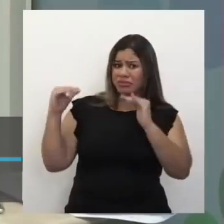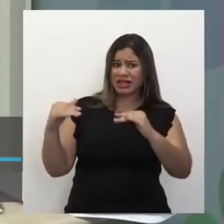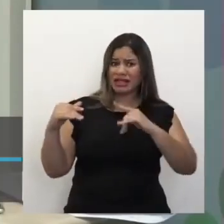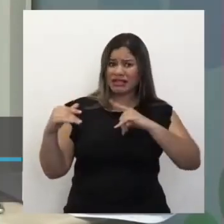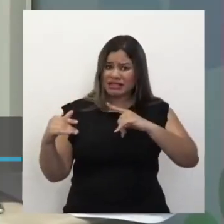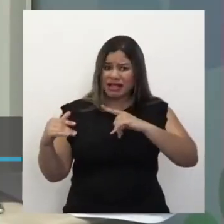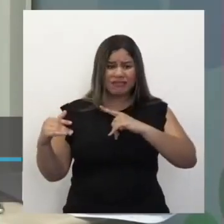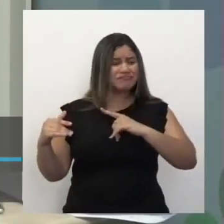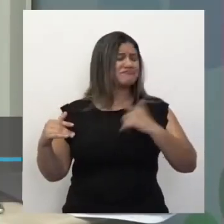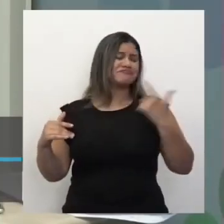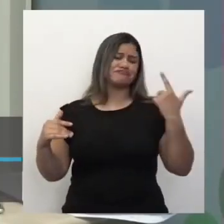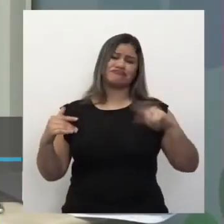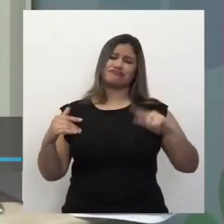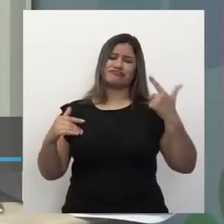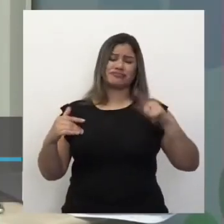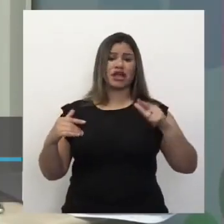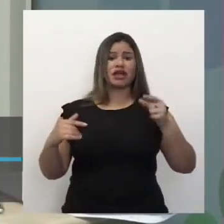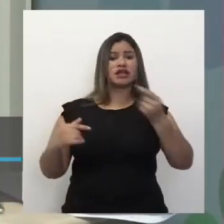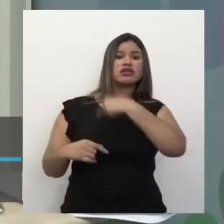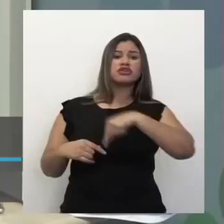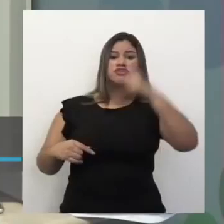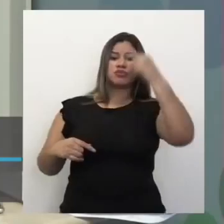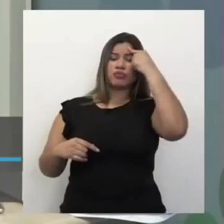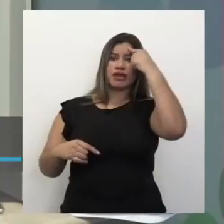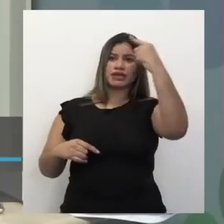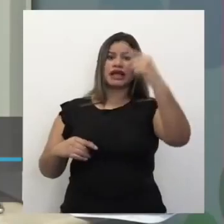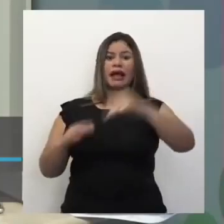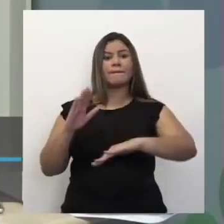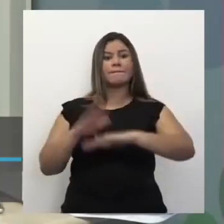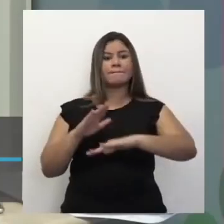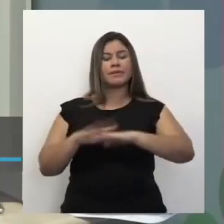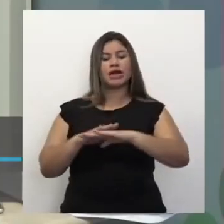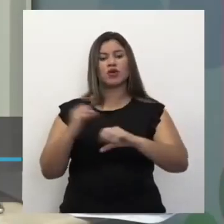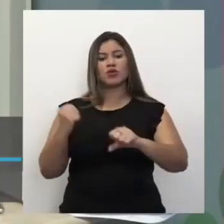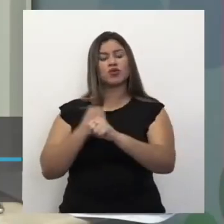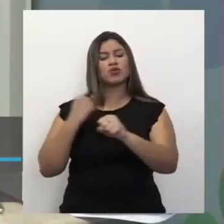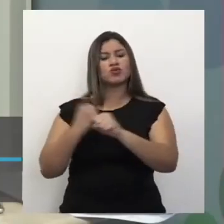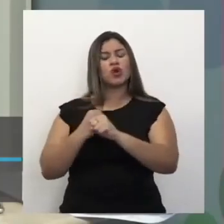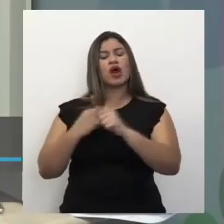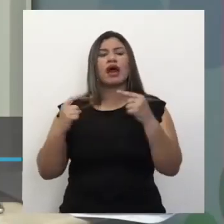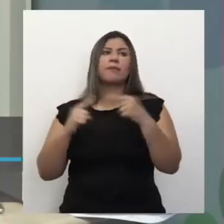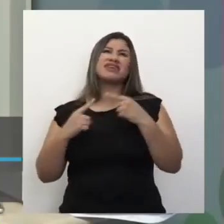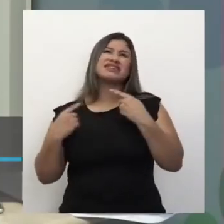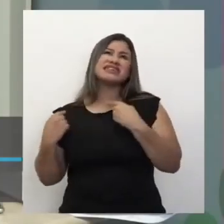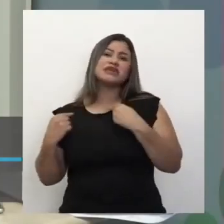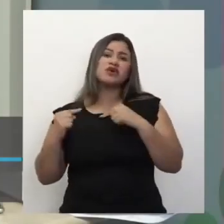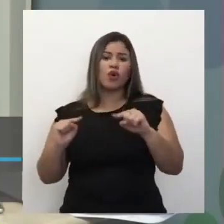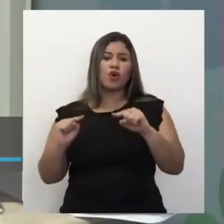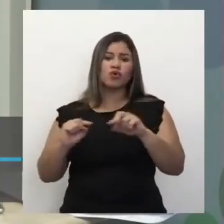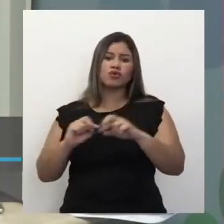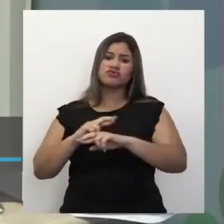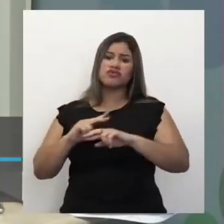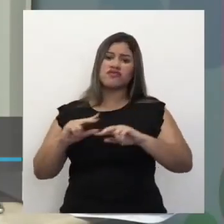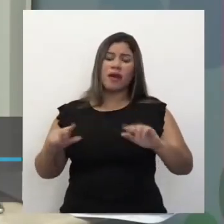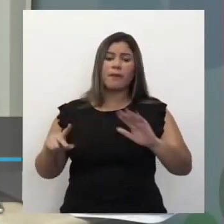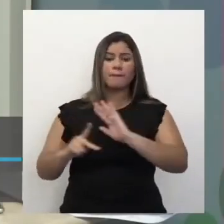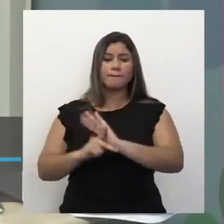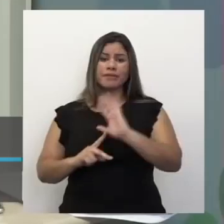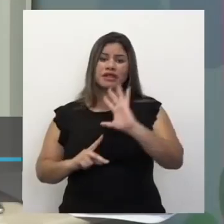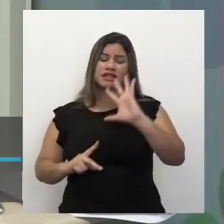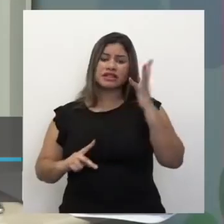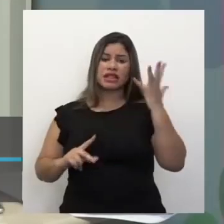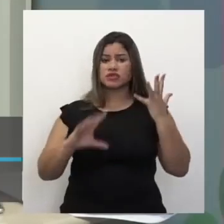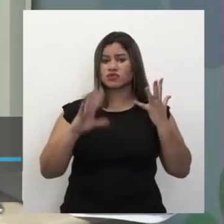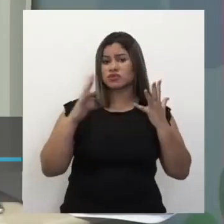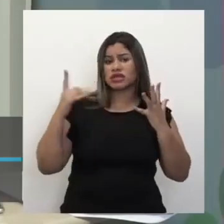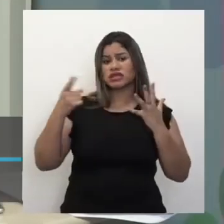tivesse essa preocupação, né, Joel, de que a gente vai construir uma coisa que está contra, digamos, alguns preceitos da natureza, e que a gente